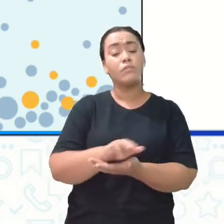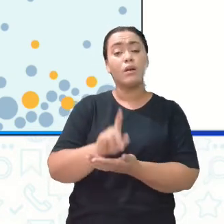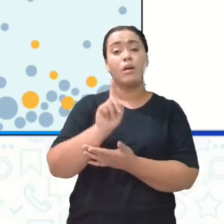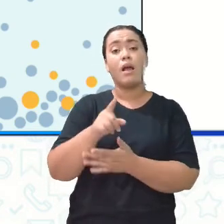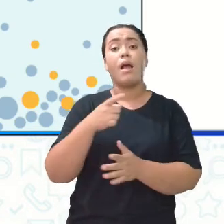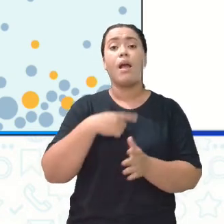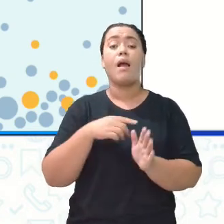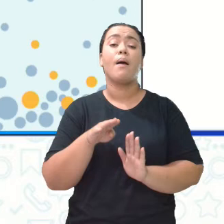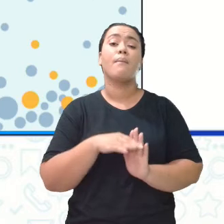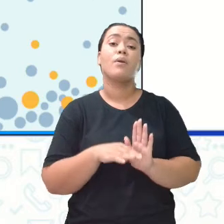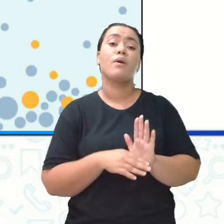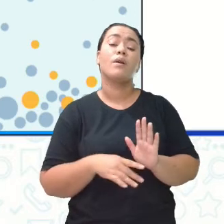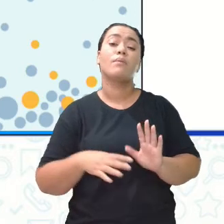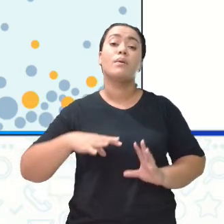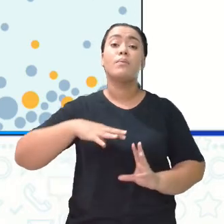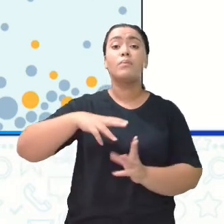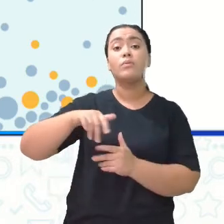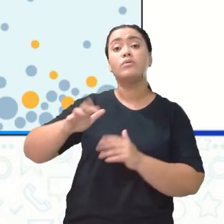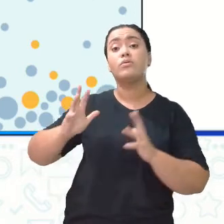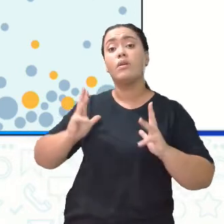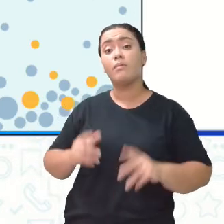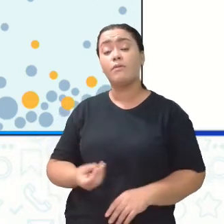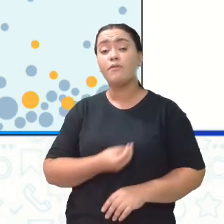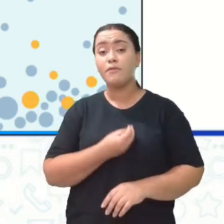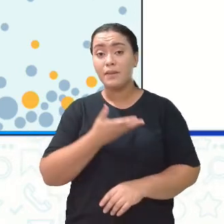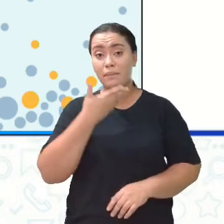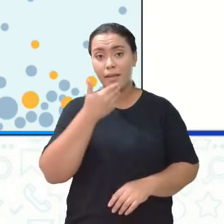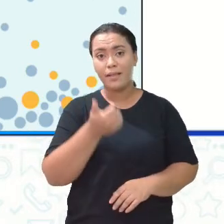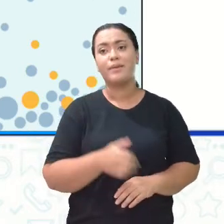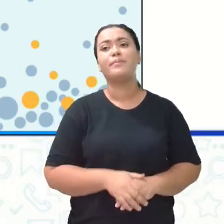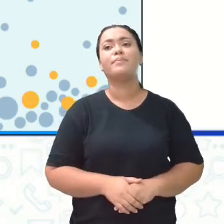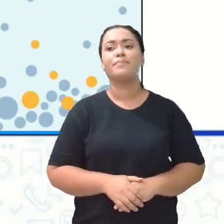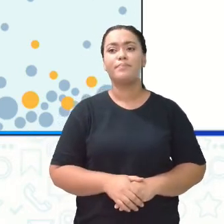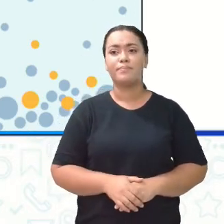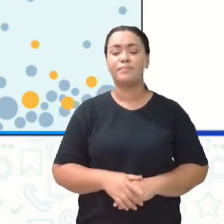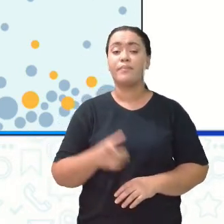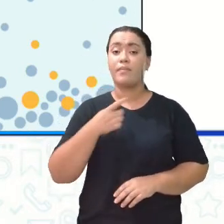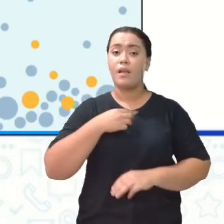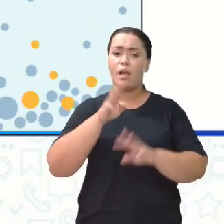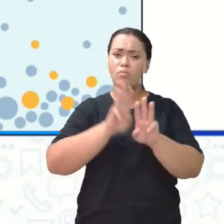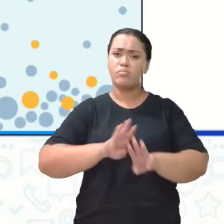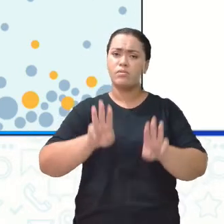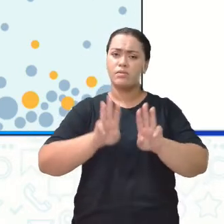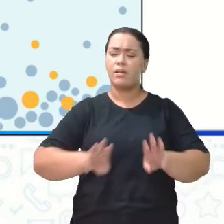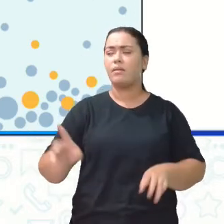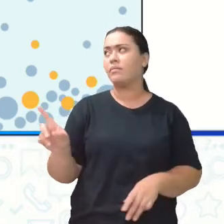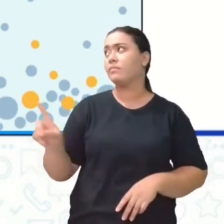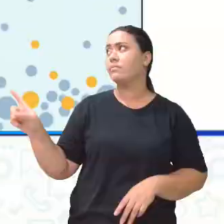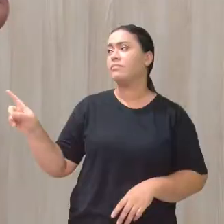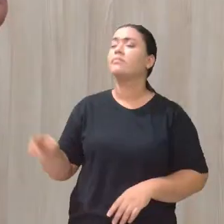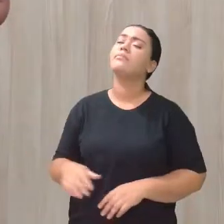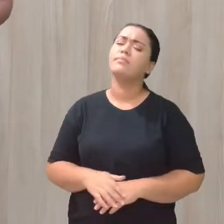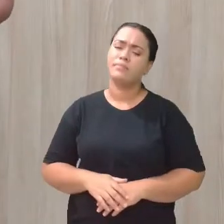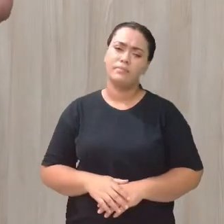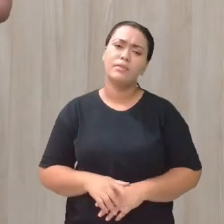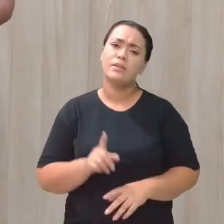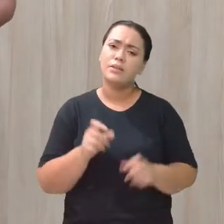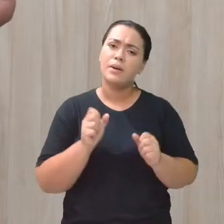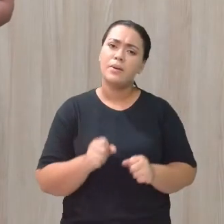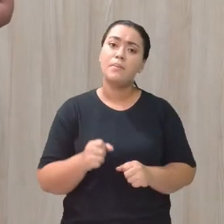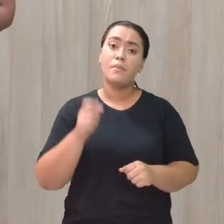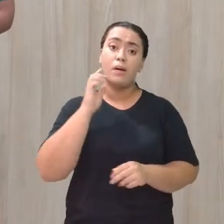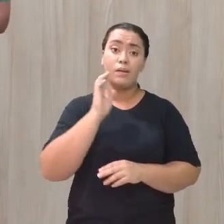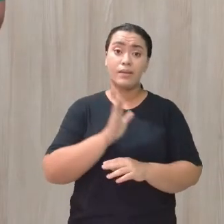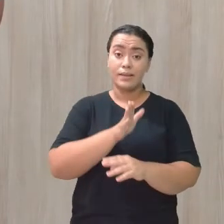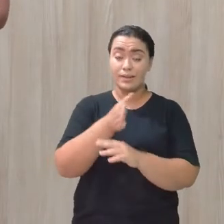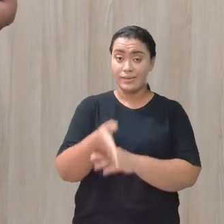Limpo, Vida Melhor. E aí, para conhecer mais, a gente tem aí um site, certo? Que depois você pode observar na